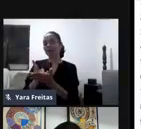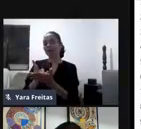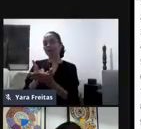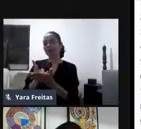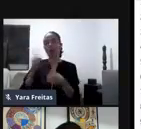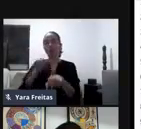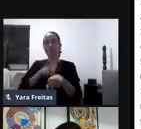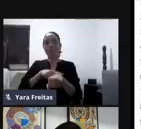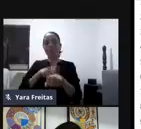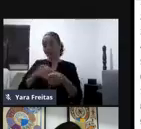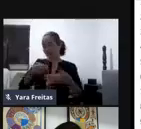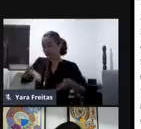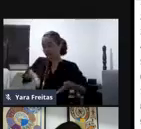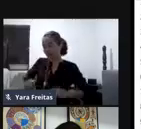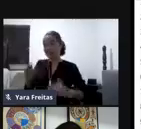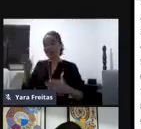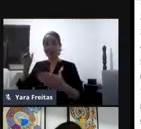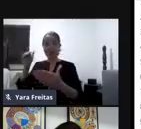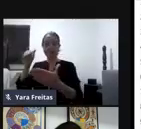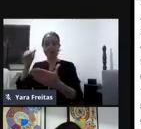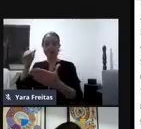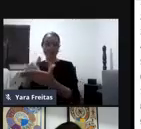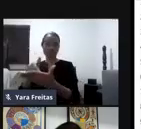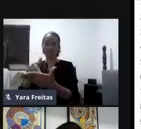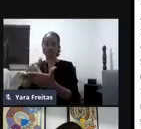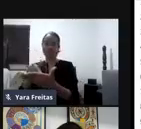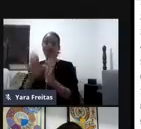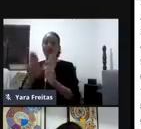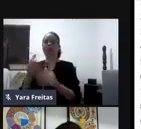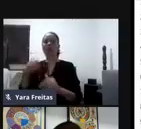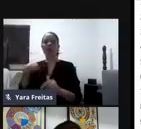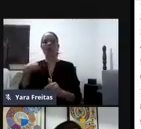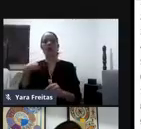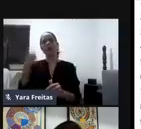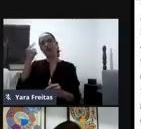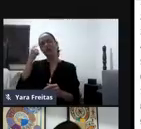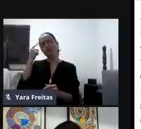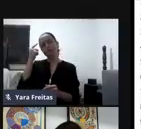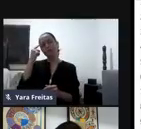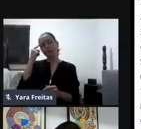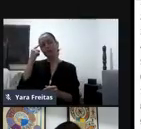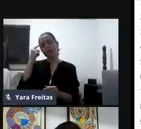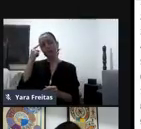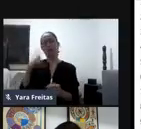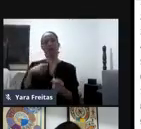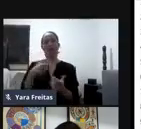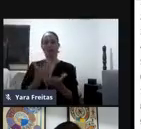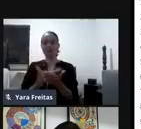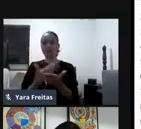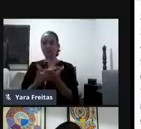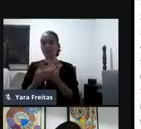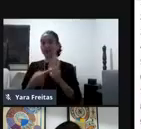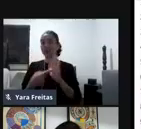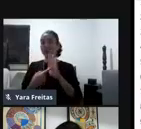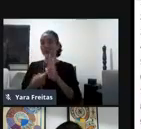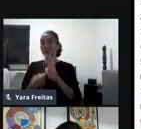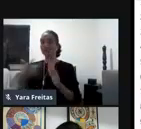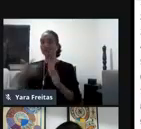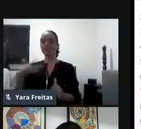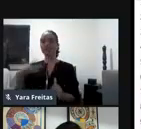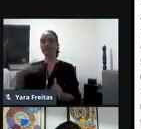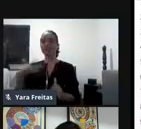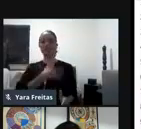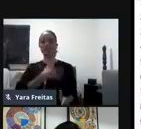né? Eu acredito que devem sair, inclusive, estudos a respeito da saúde da